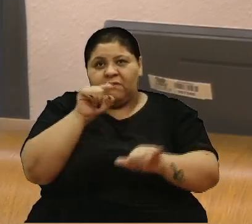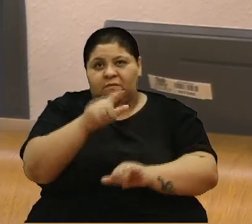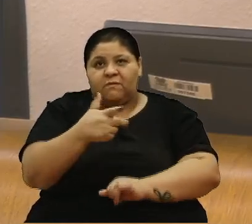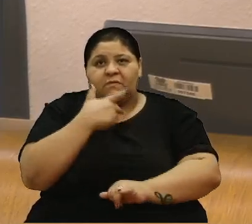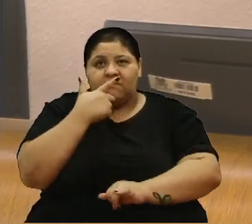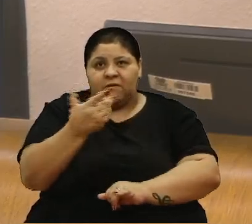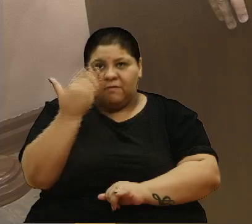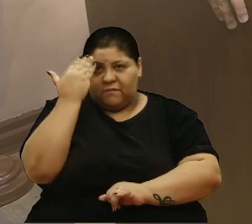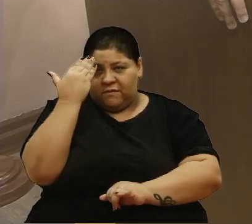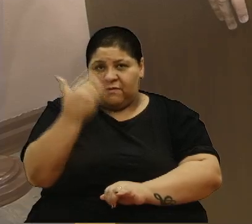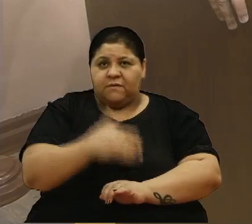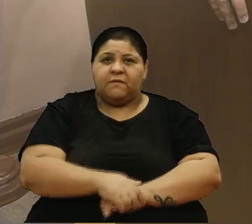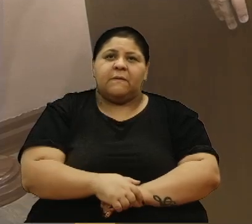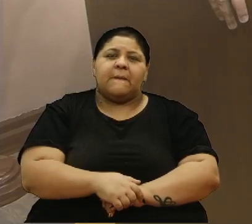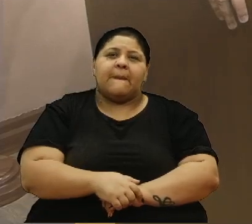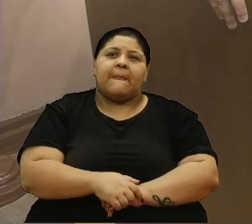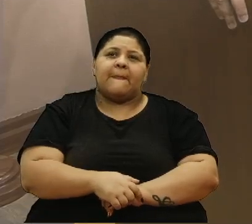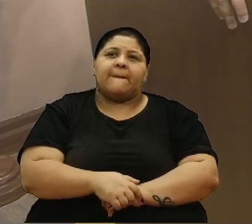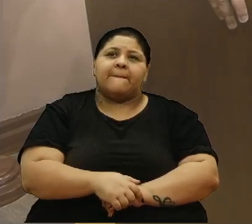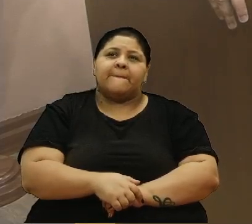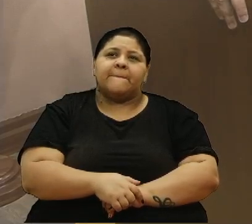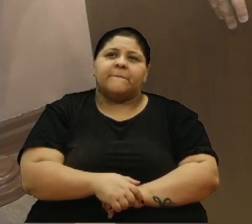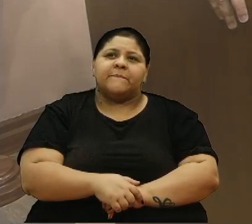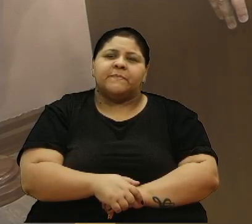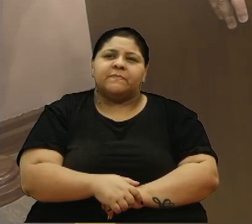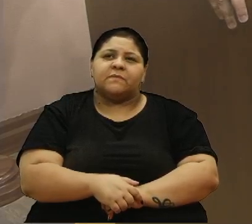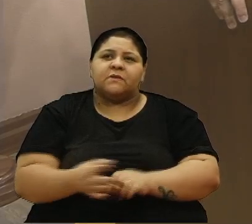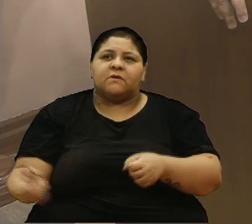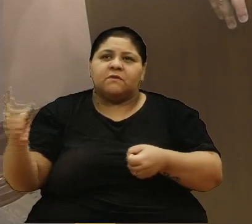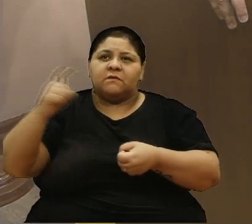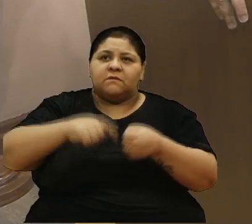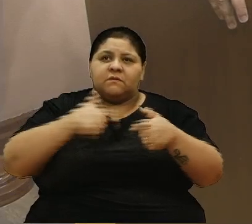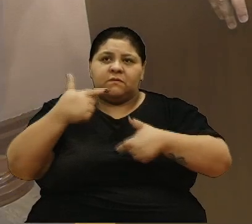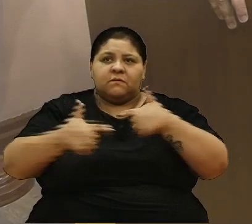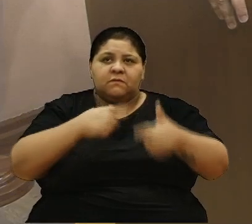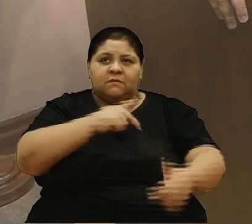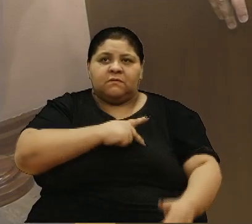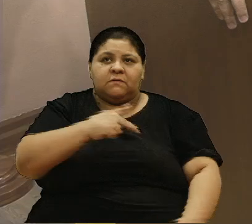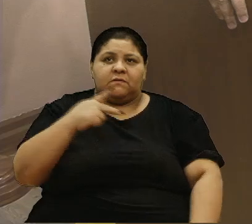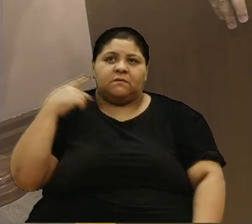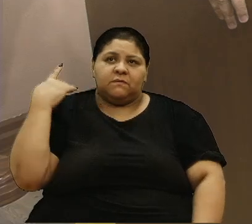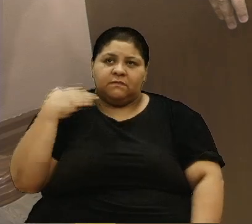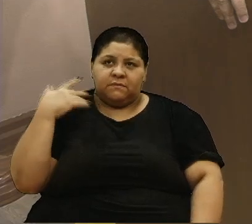agora. Obrigada. Obrigado. Então, restituo os trabalhos à presidente Andressa.